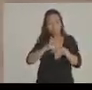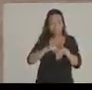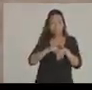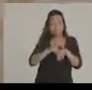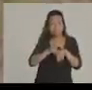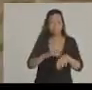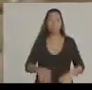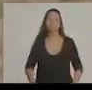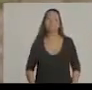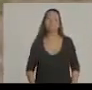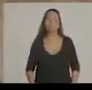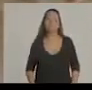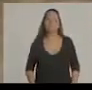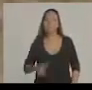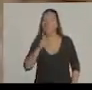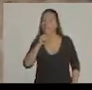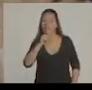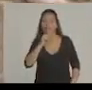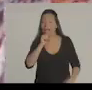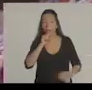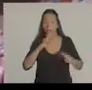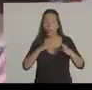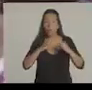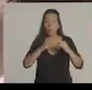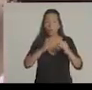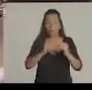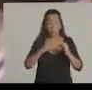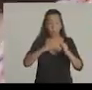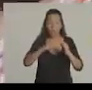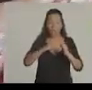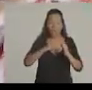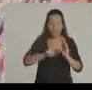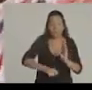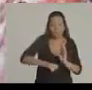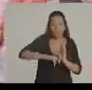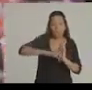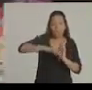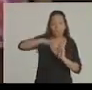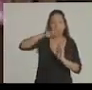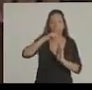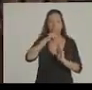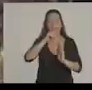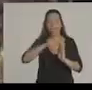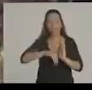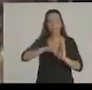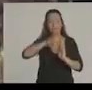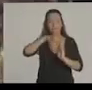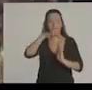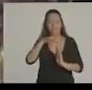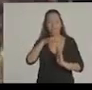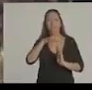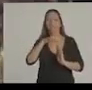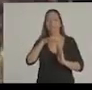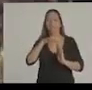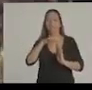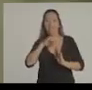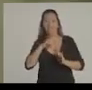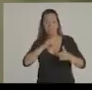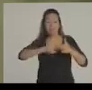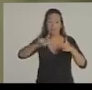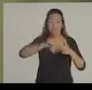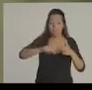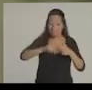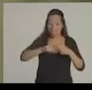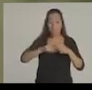qualquer. As águas descem tudo pra casa de baixo. As casas ficam inundadas. Isso aqui encheu e